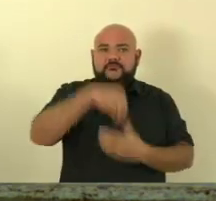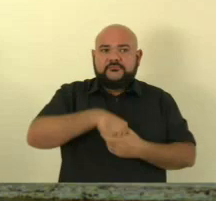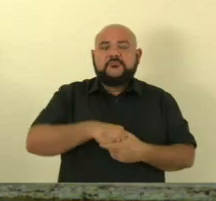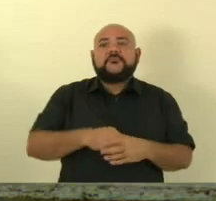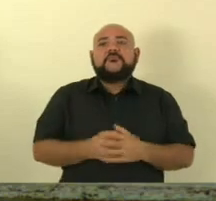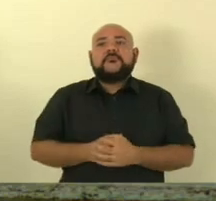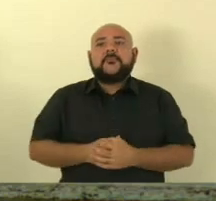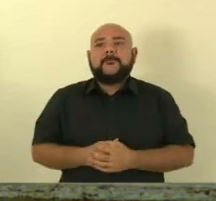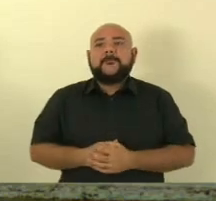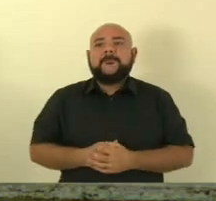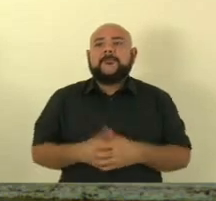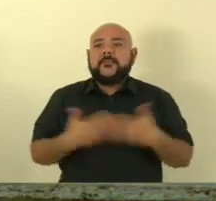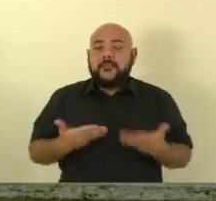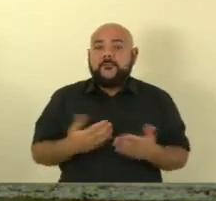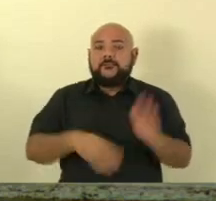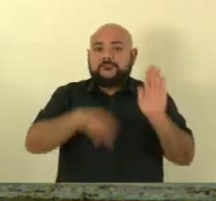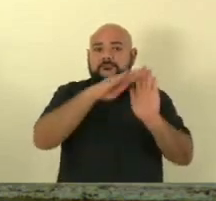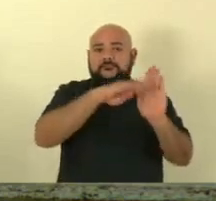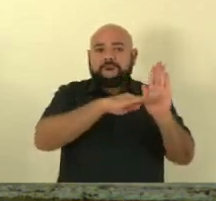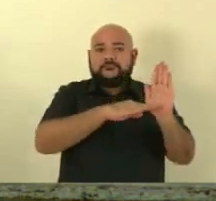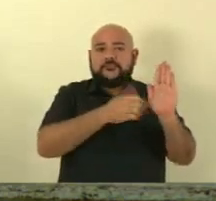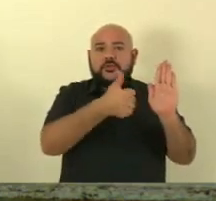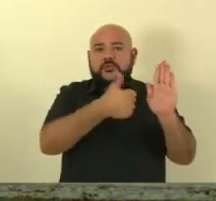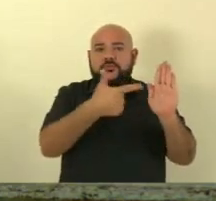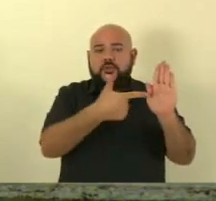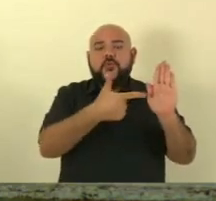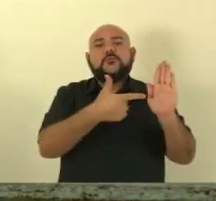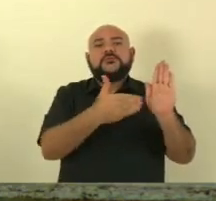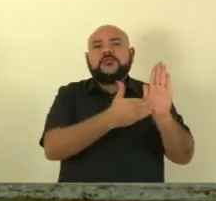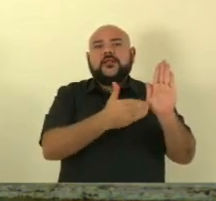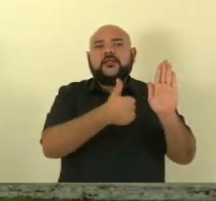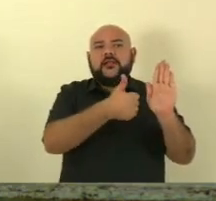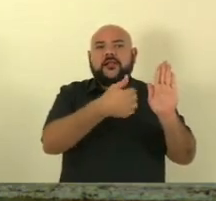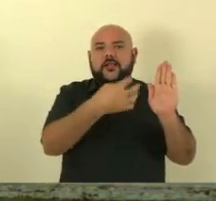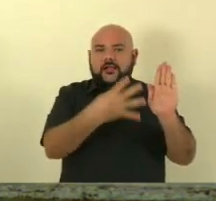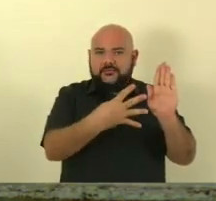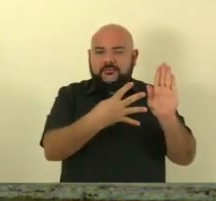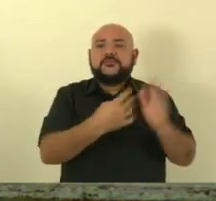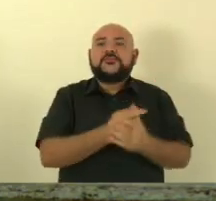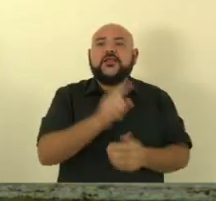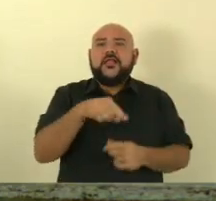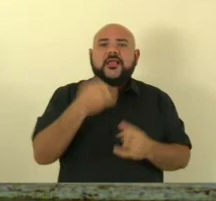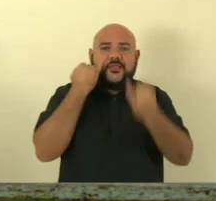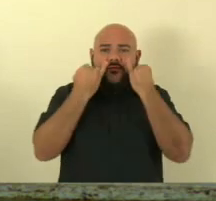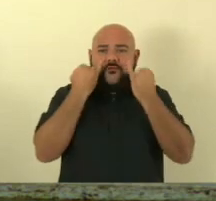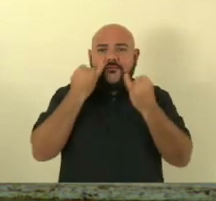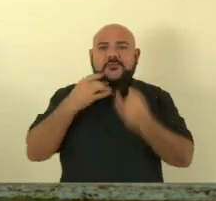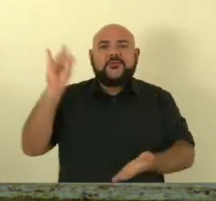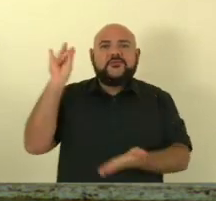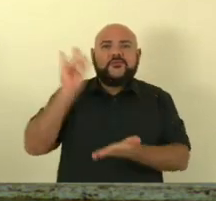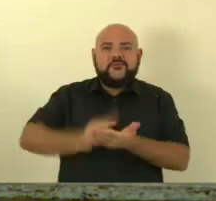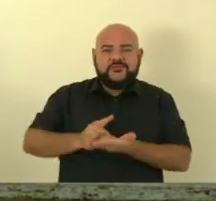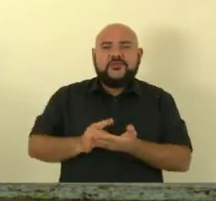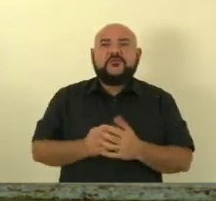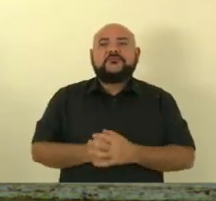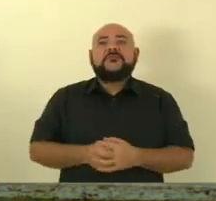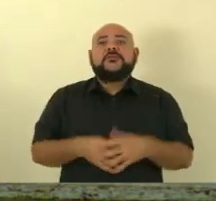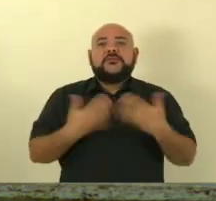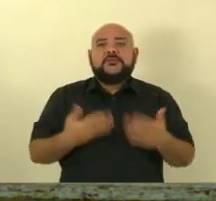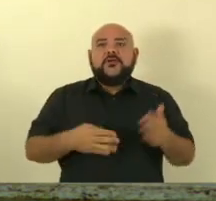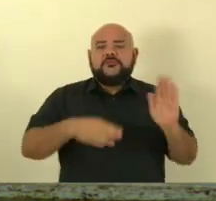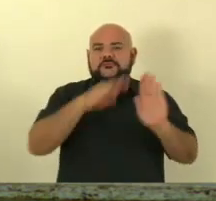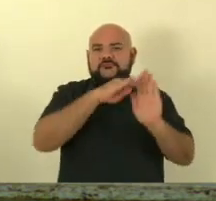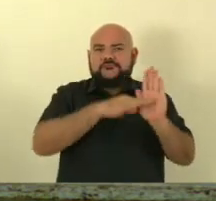Presidência. Do item 12 ao item 14, tratam-se de requerimentos de informações oficiais. O despacho para esses itens